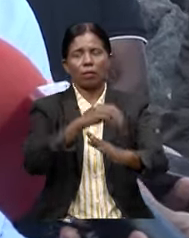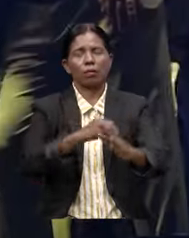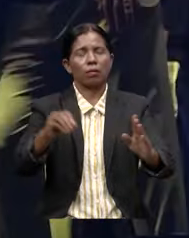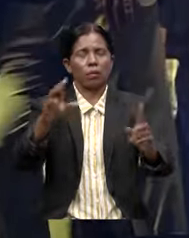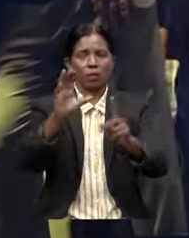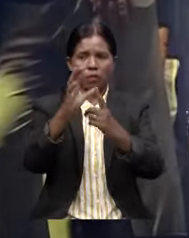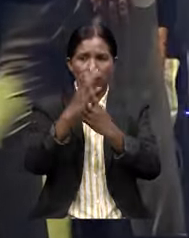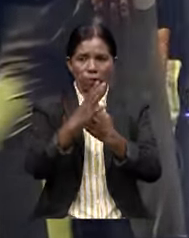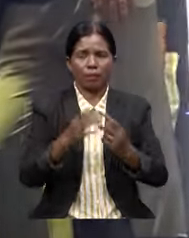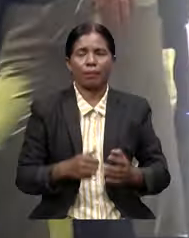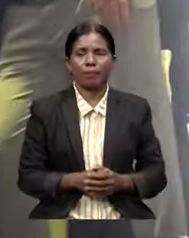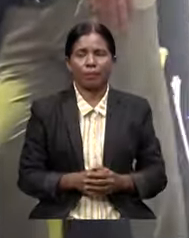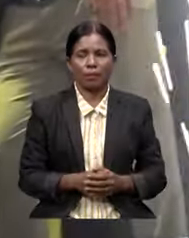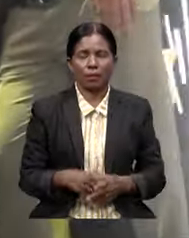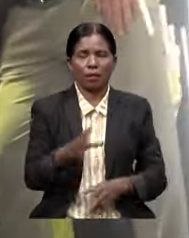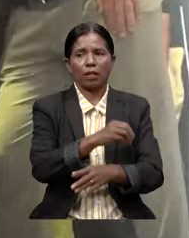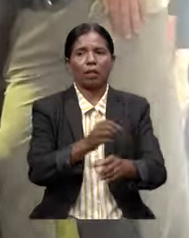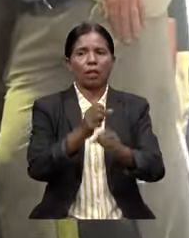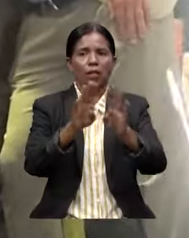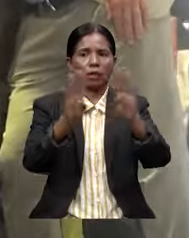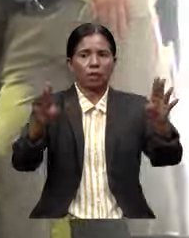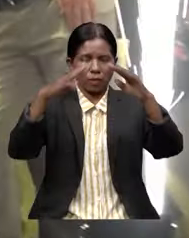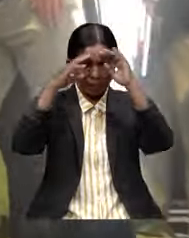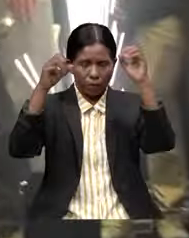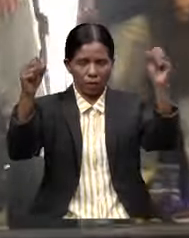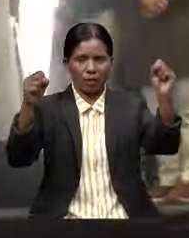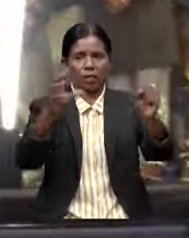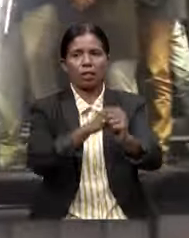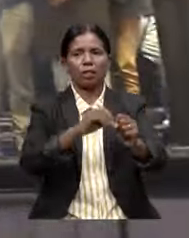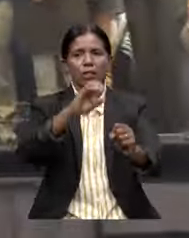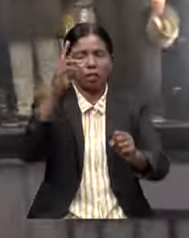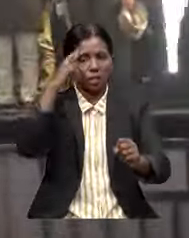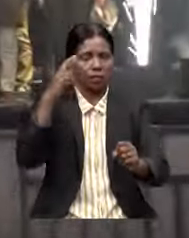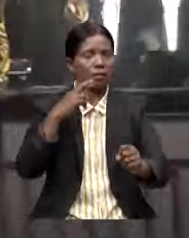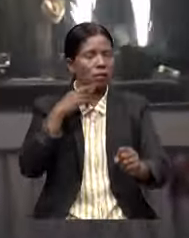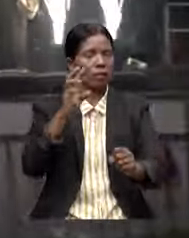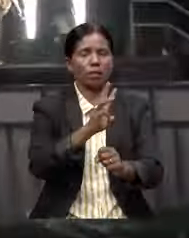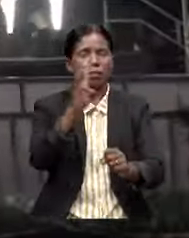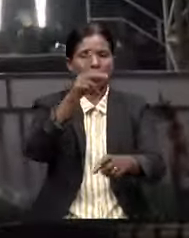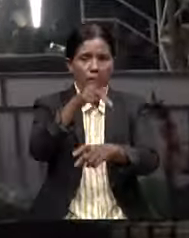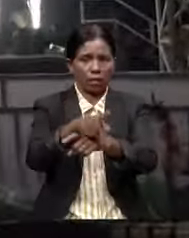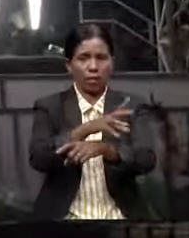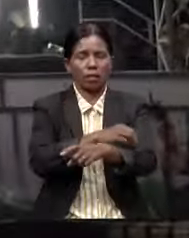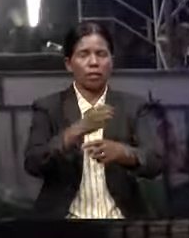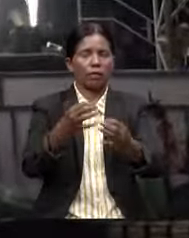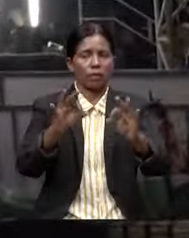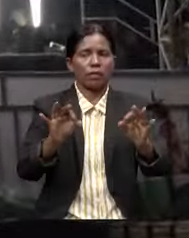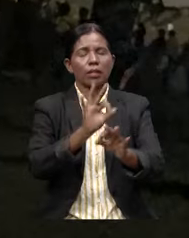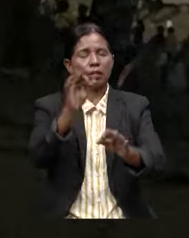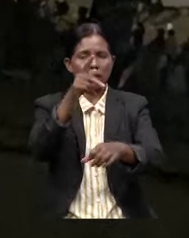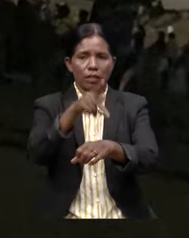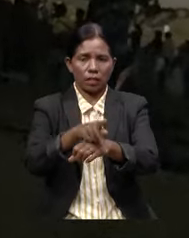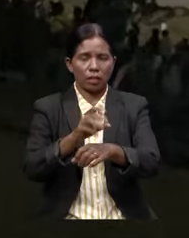tradicional. Festival Ravilau abertura russi presidente da república Zera Mozort e a quarta kalan no encerra e a sexta